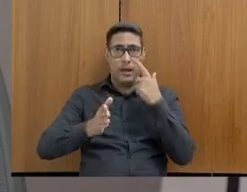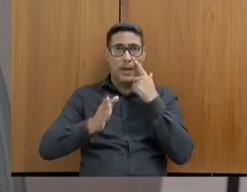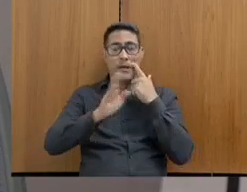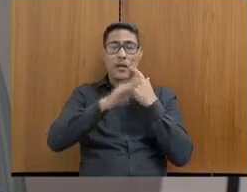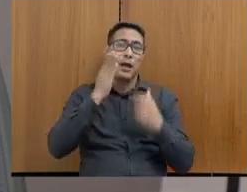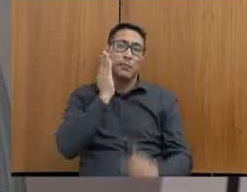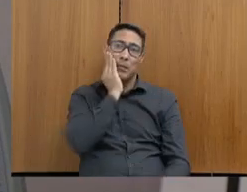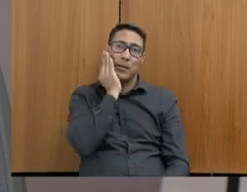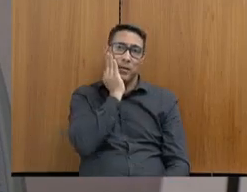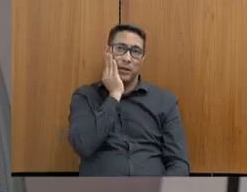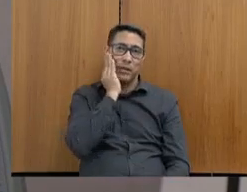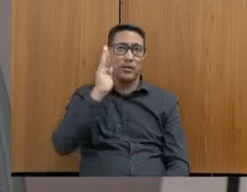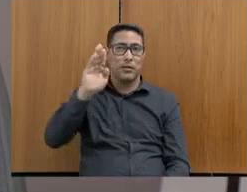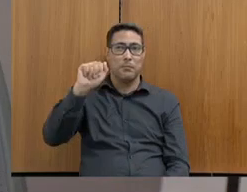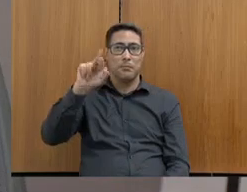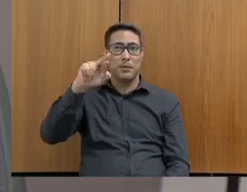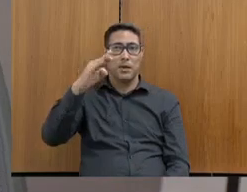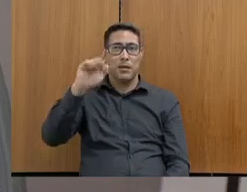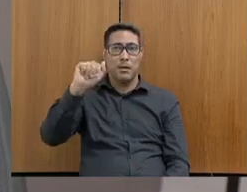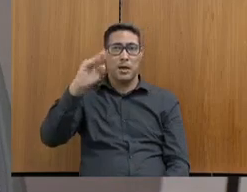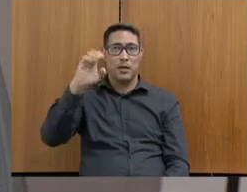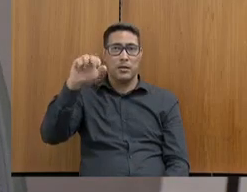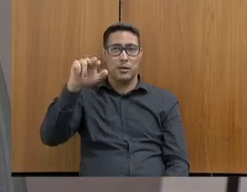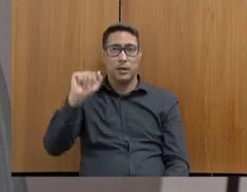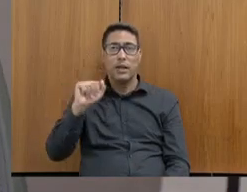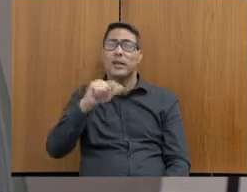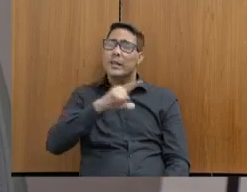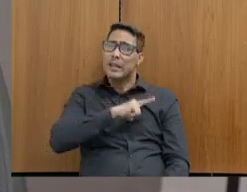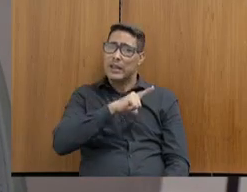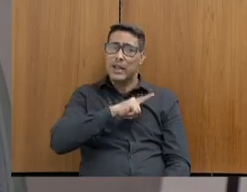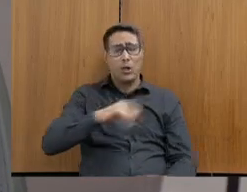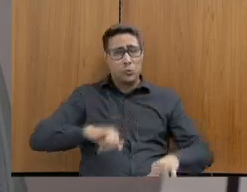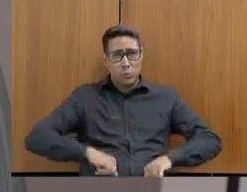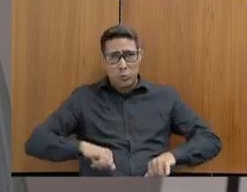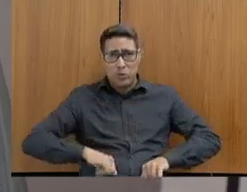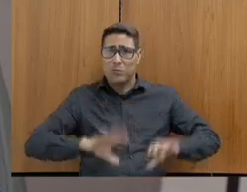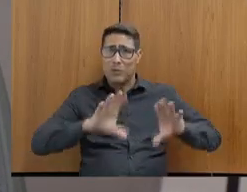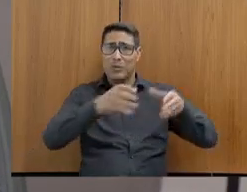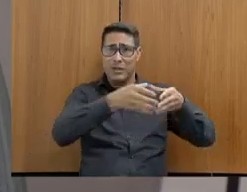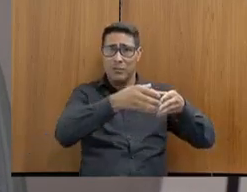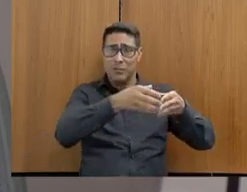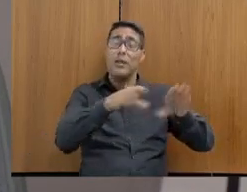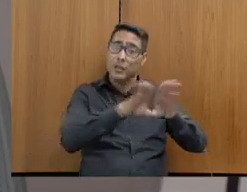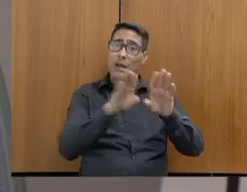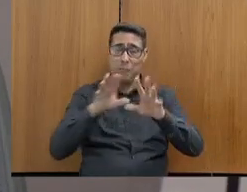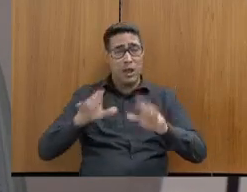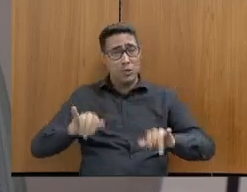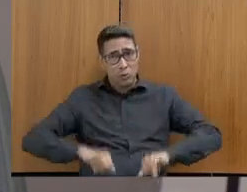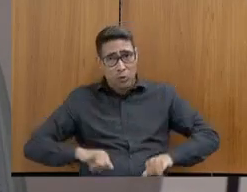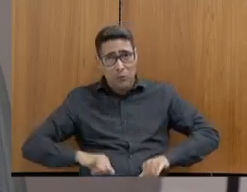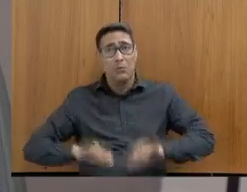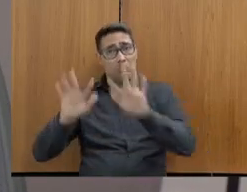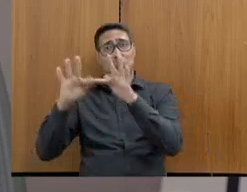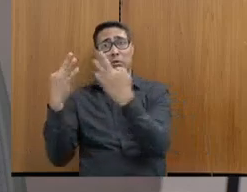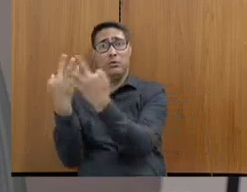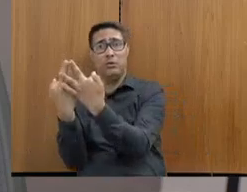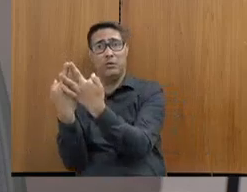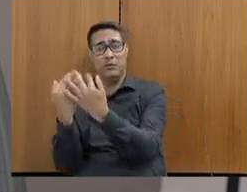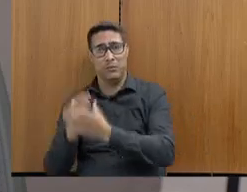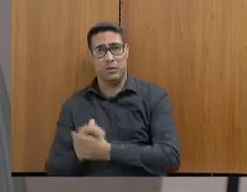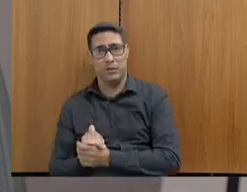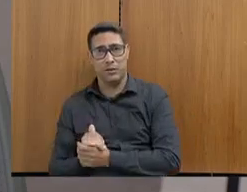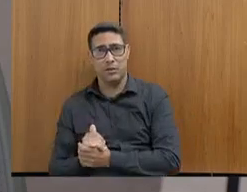Barbacena Então o que a gente vê é sofrimento realmente da equipe e da família né então eu quero né